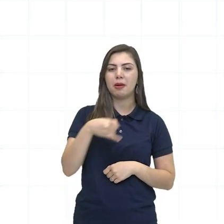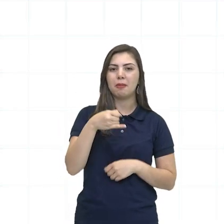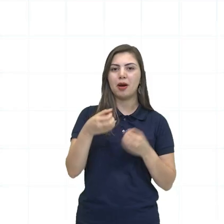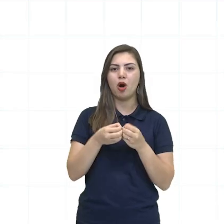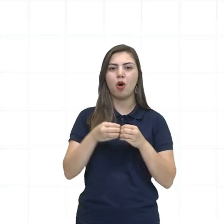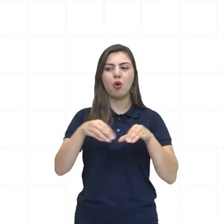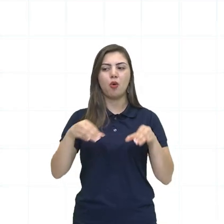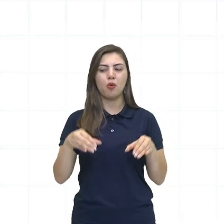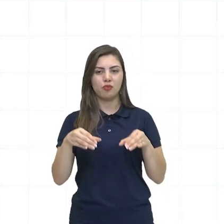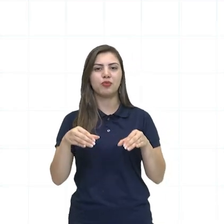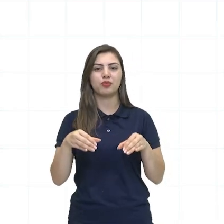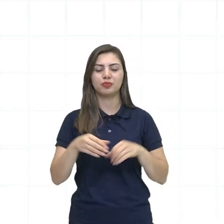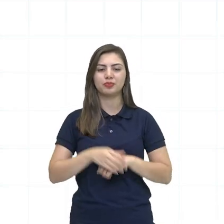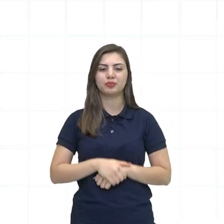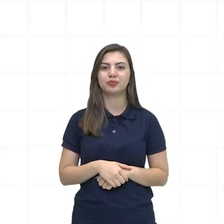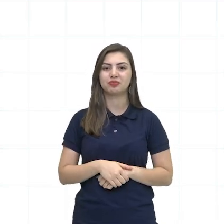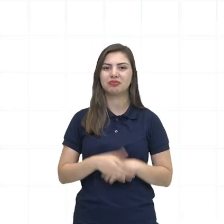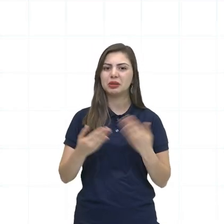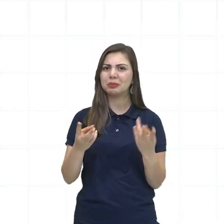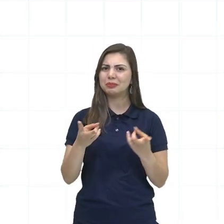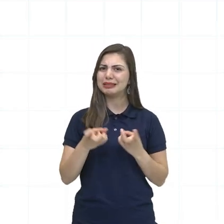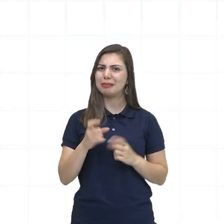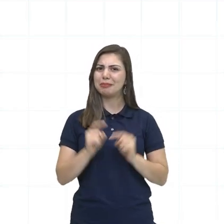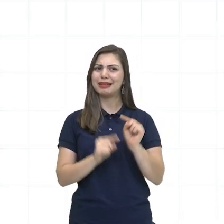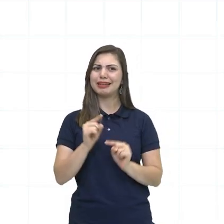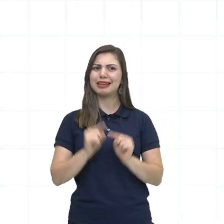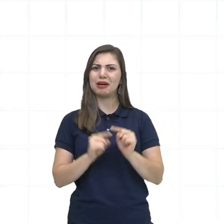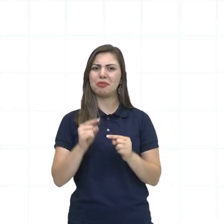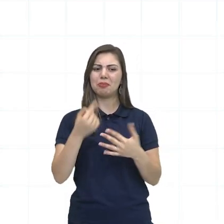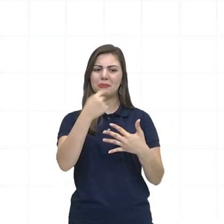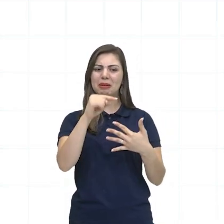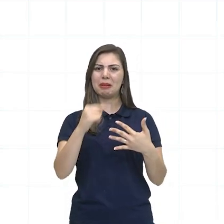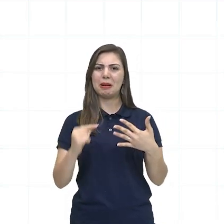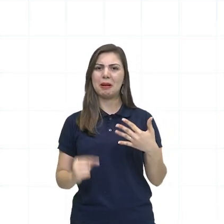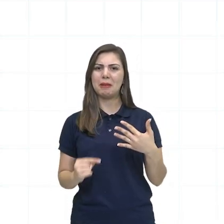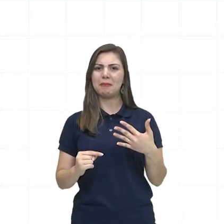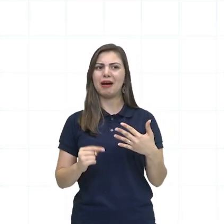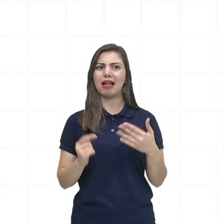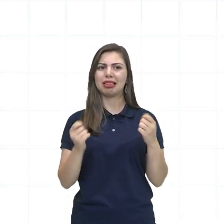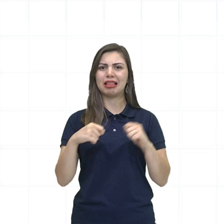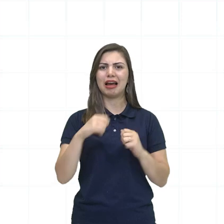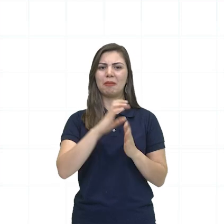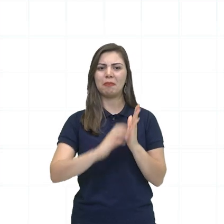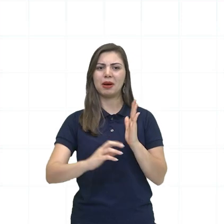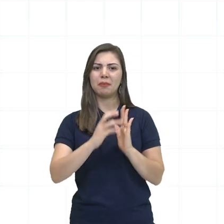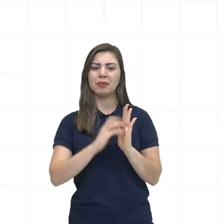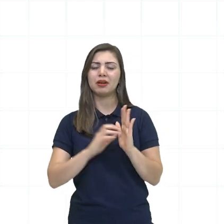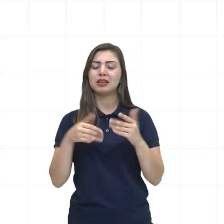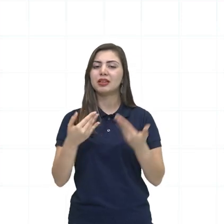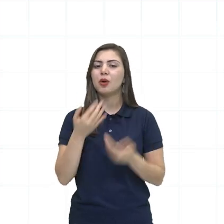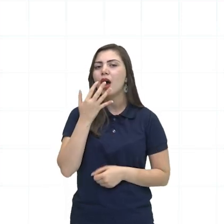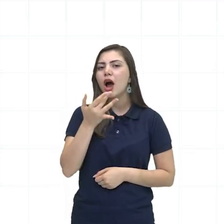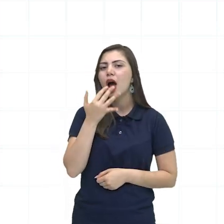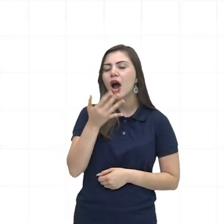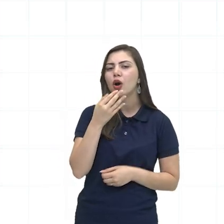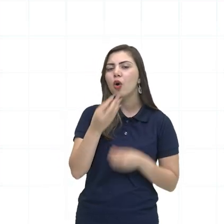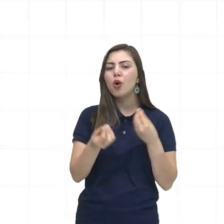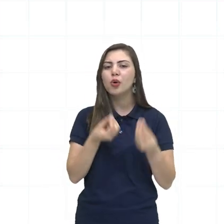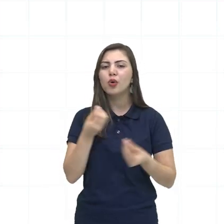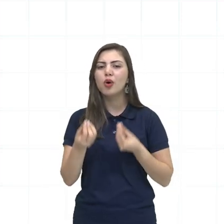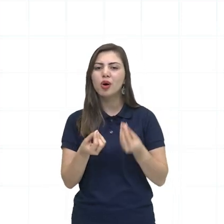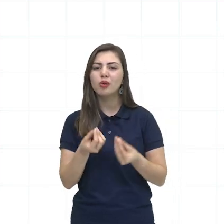Olha só os materiais que eles utilizavam para fazer esses pigmentos. A cor era